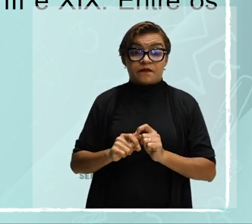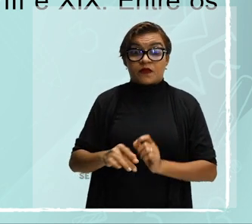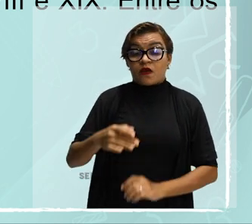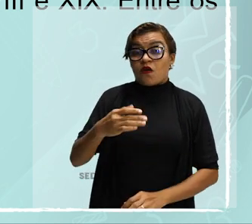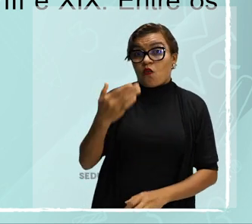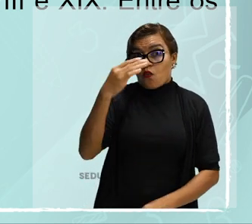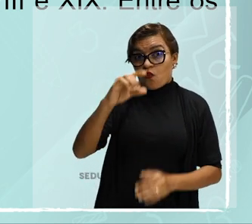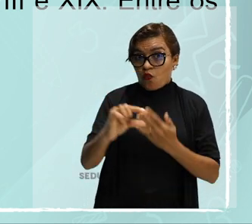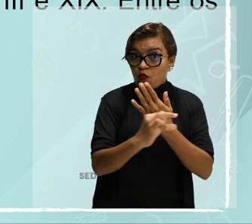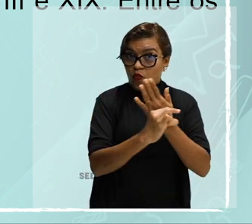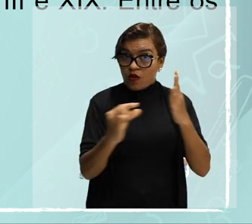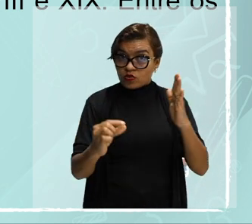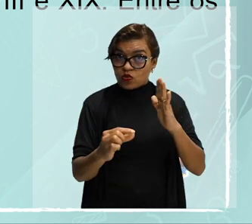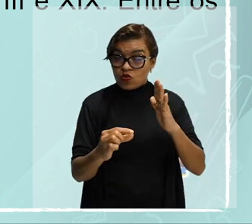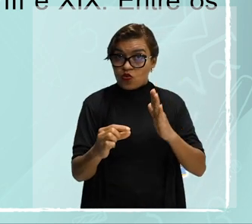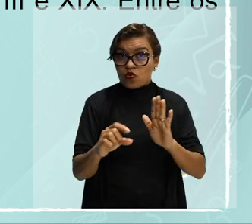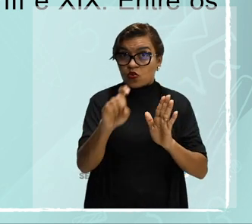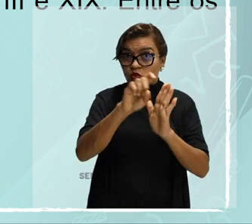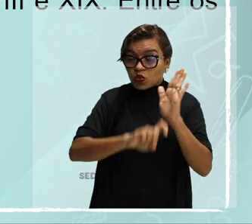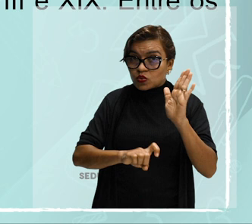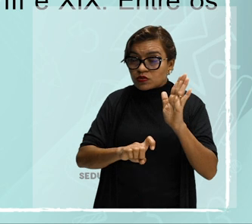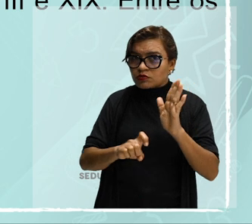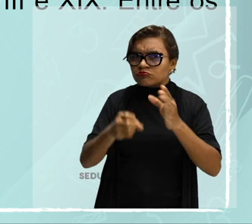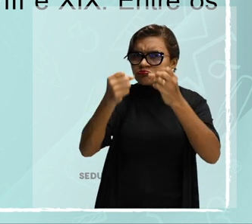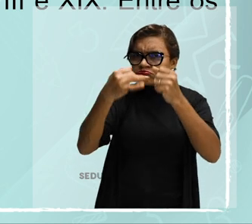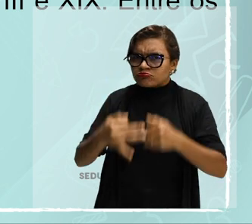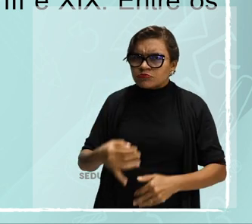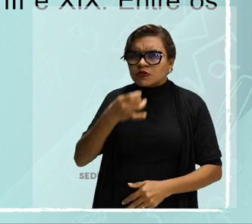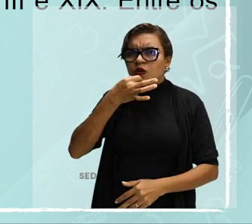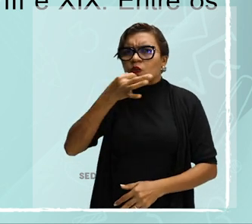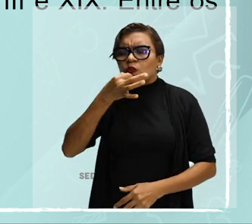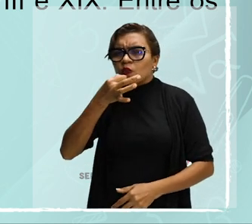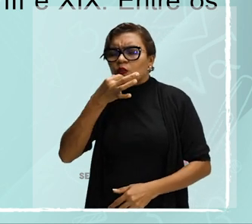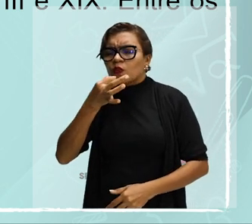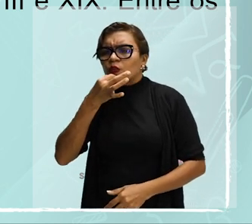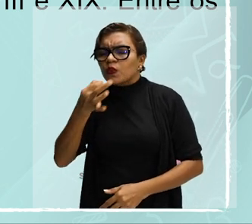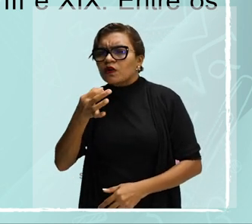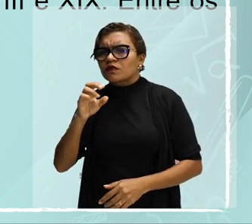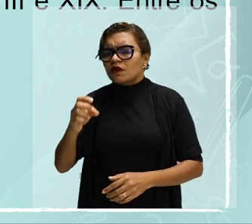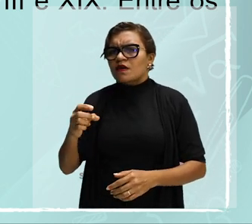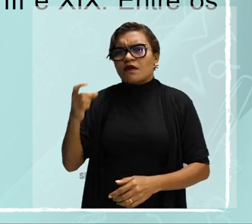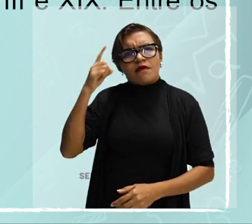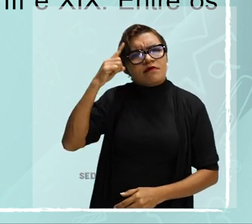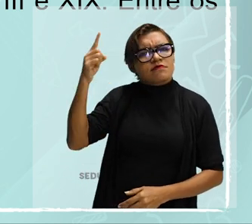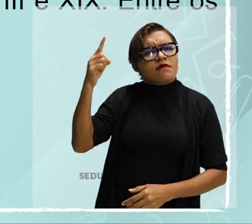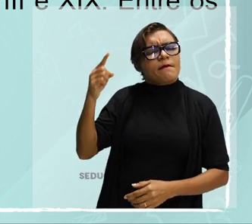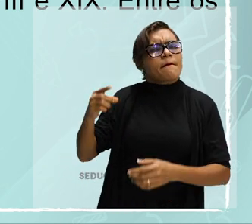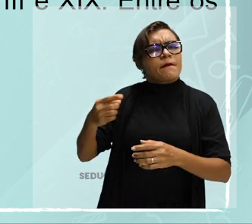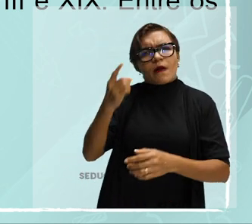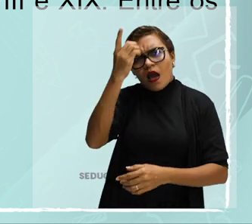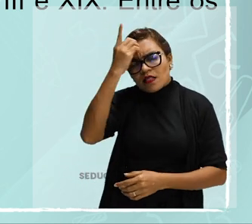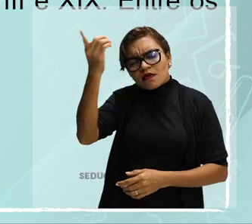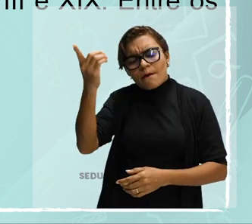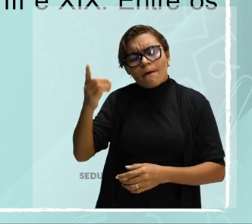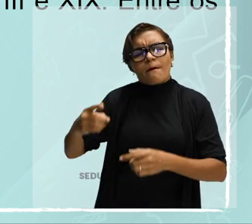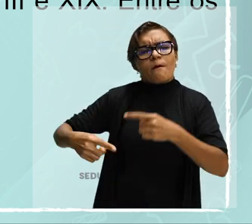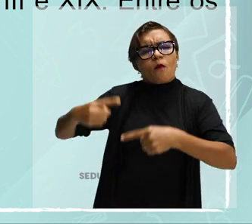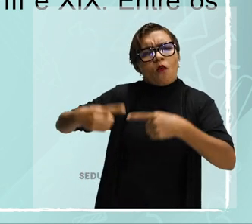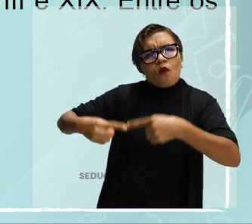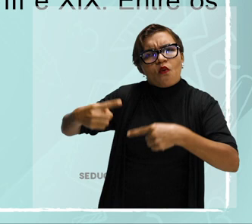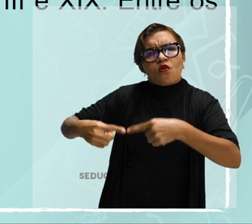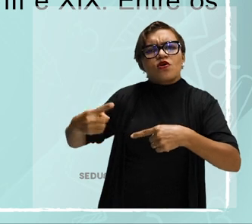texto argumenta que o termo liberalismo clássico reabilita a tradição de ideias políticas e econômicas do século XVIII e